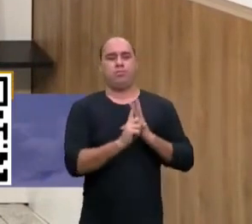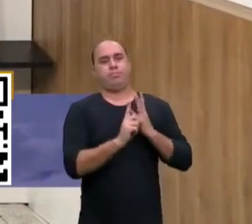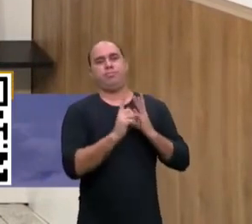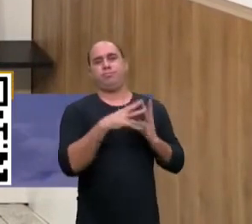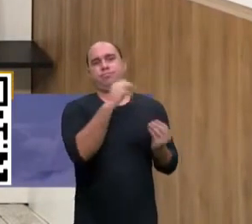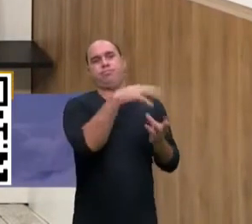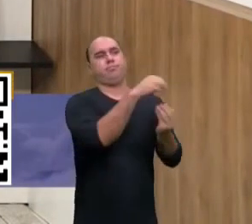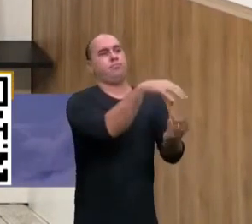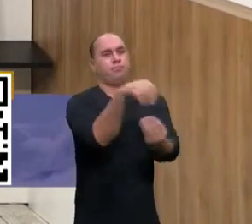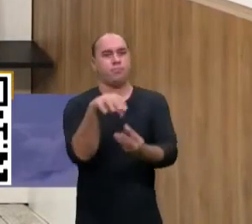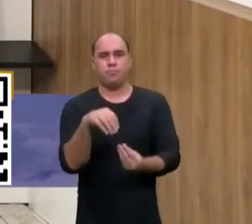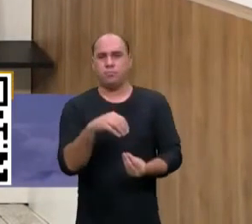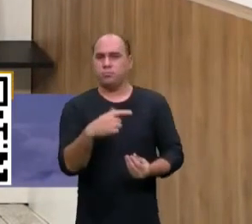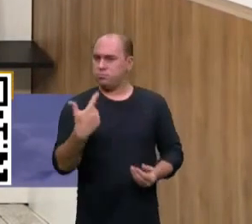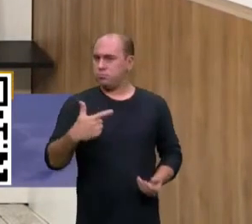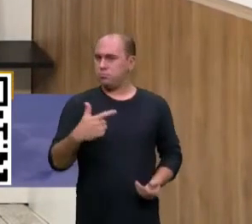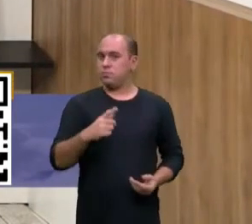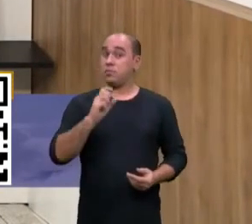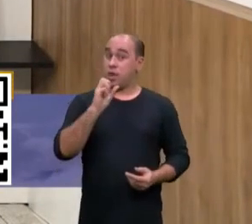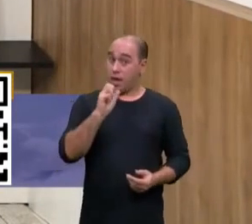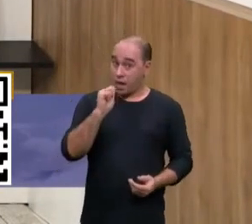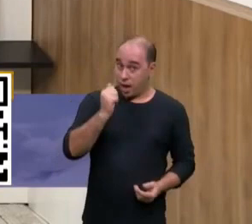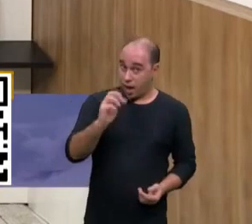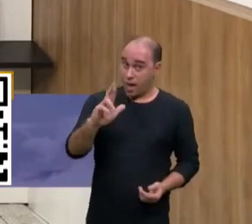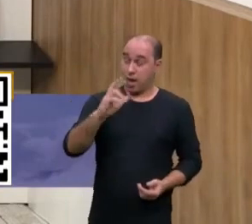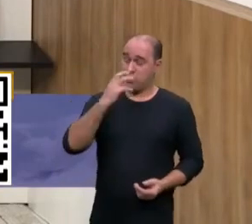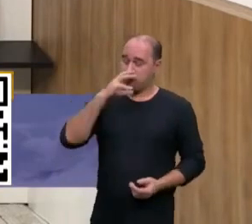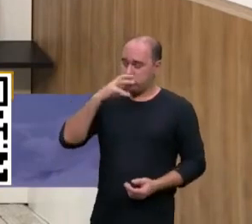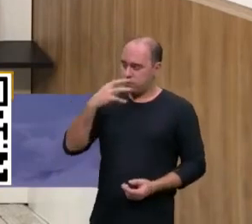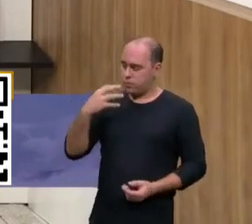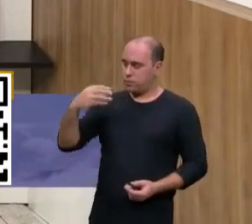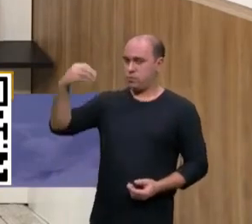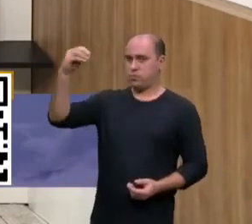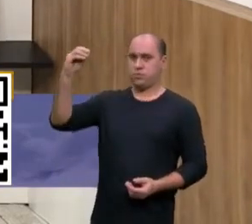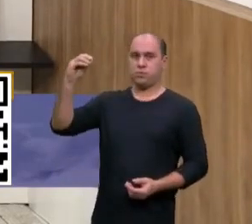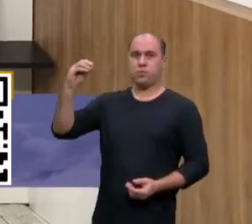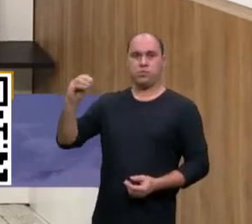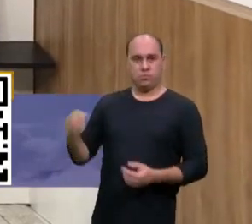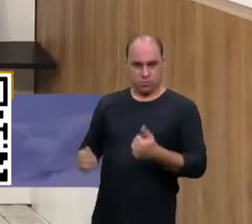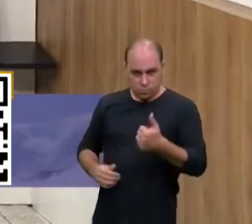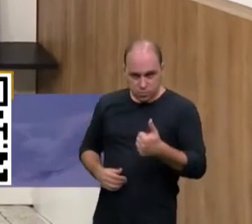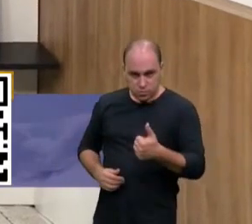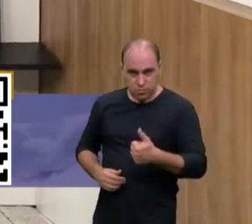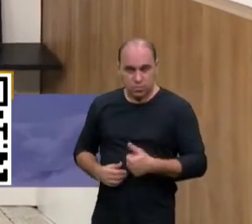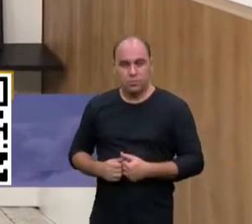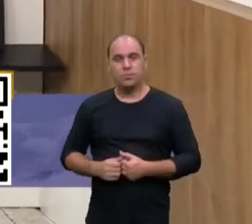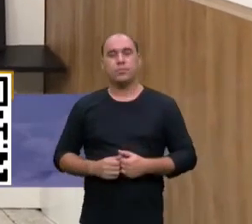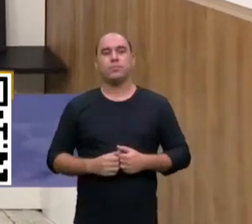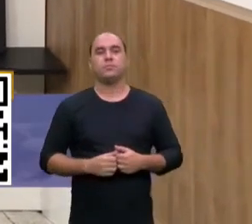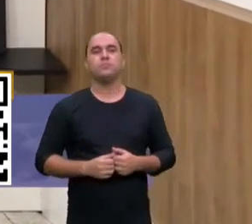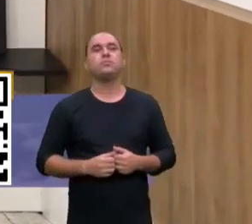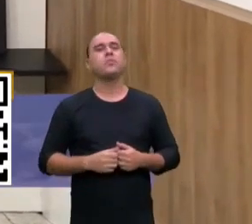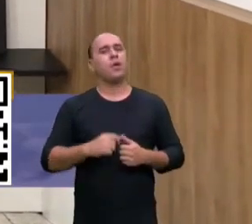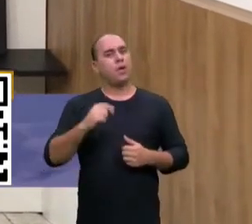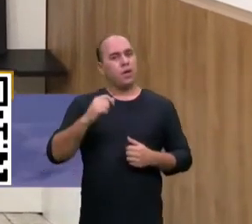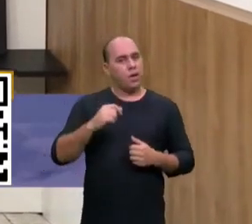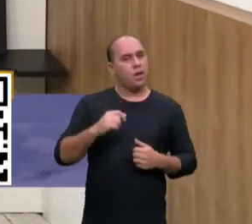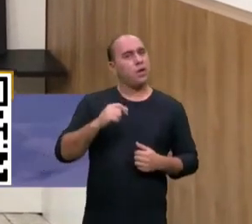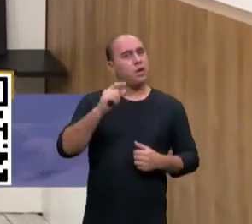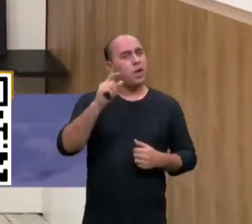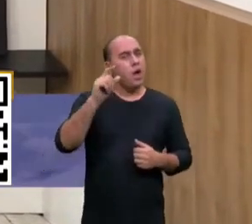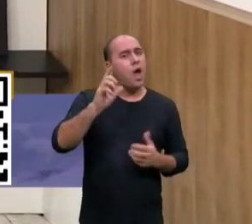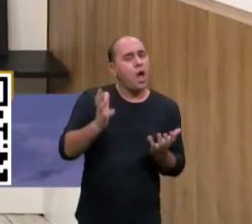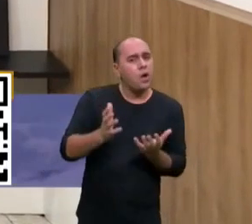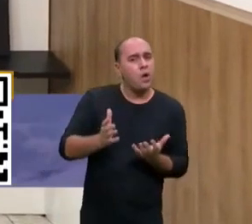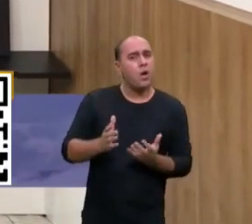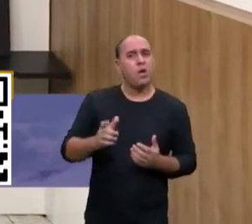dela é somente sopro de vida o fôlego de vida como diz a palavra de Deus agora que você entendeu Exatamente isso veja só uma coisa quem foi